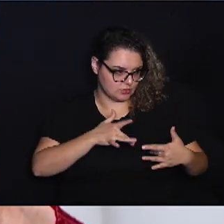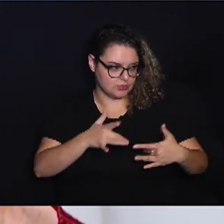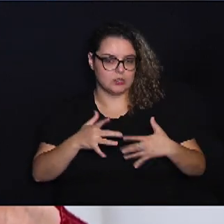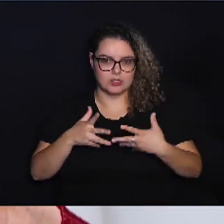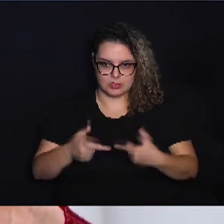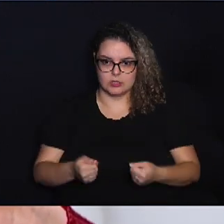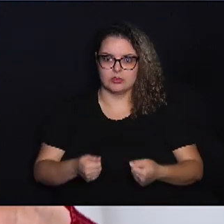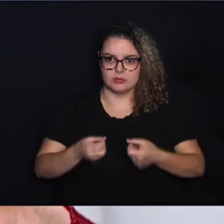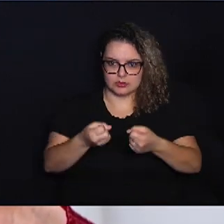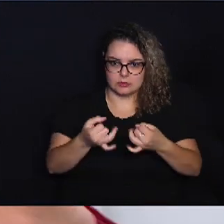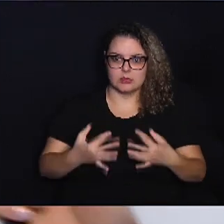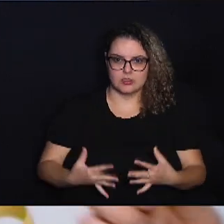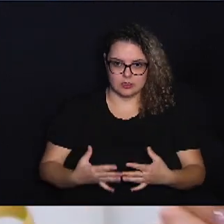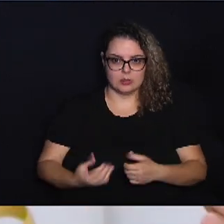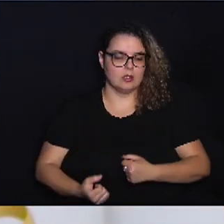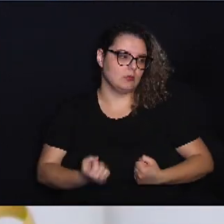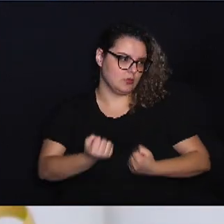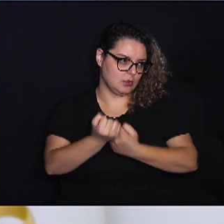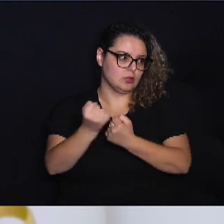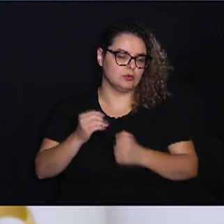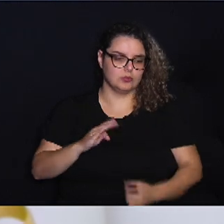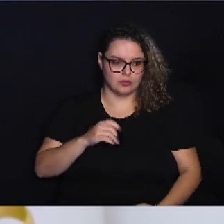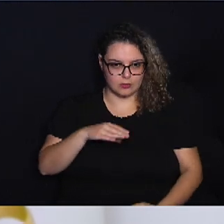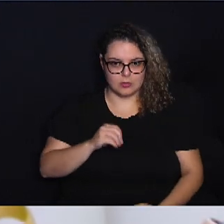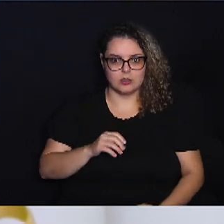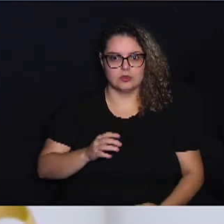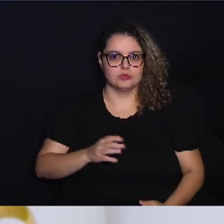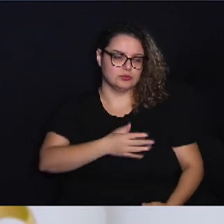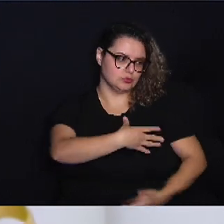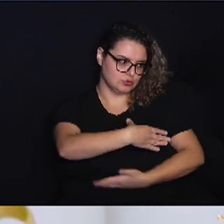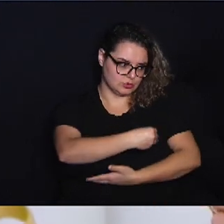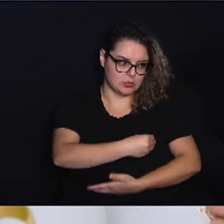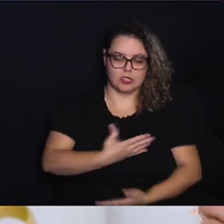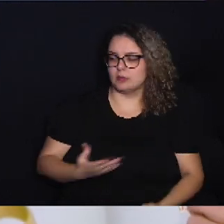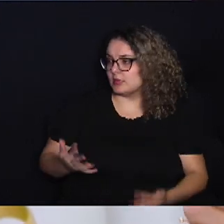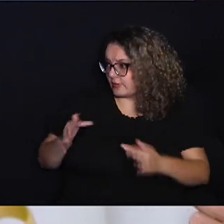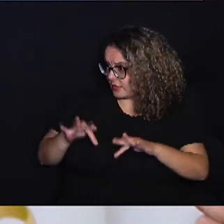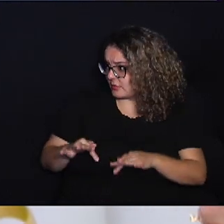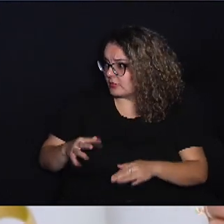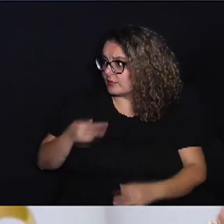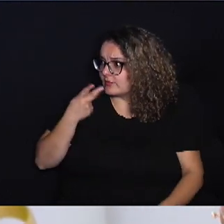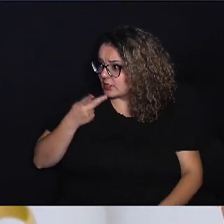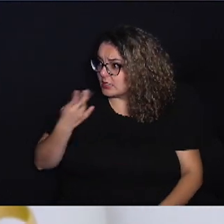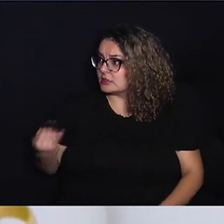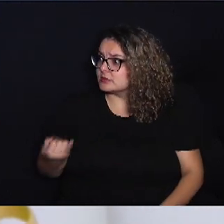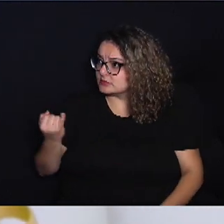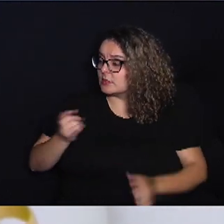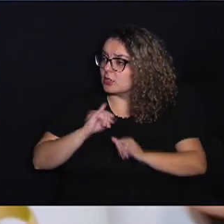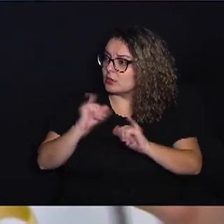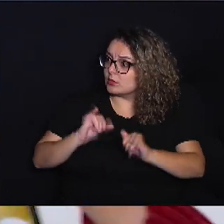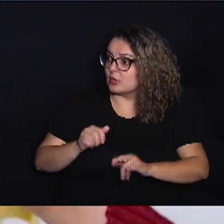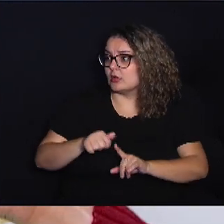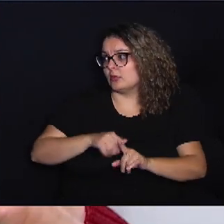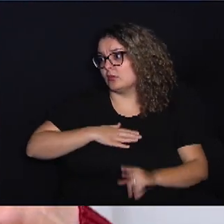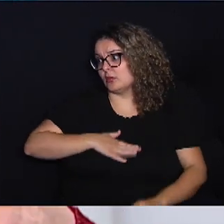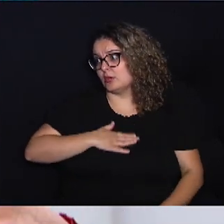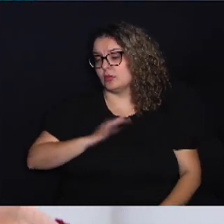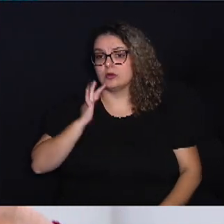e apoio da equipe do Banco de Leite. Para a gente finalizar aqui, né, eu gostaria que você reforçasse, então, a importância da campanha Agosto